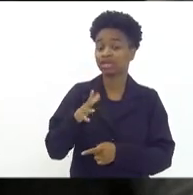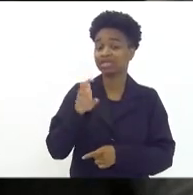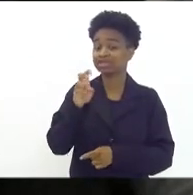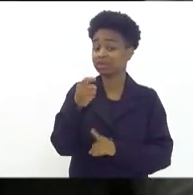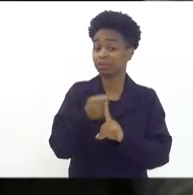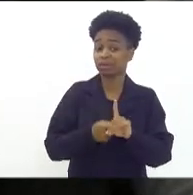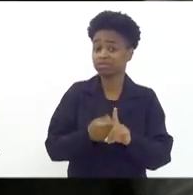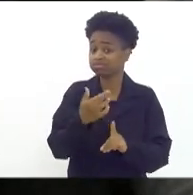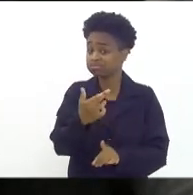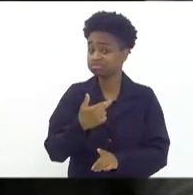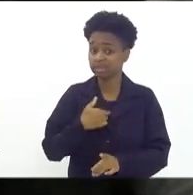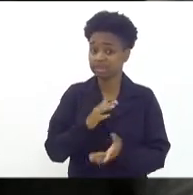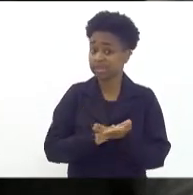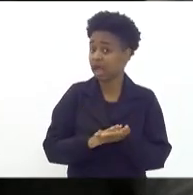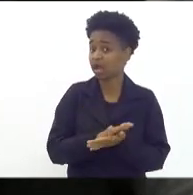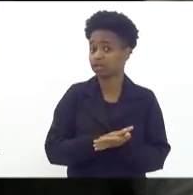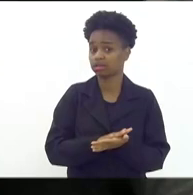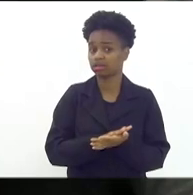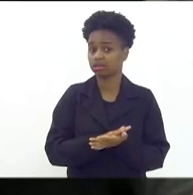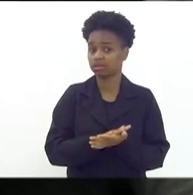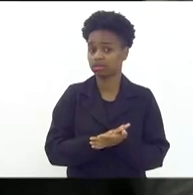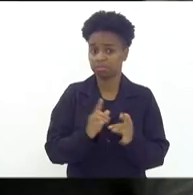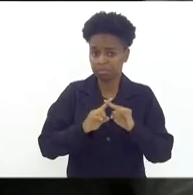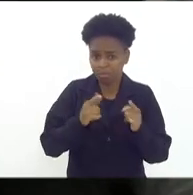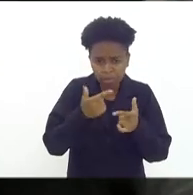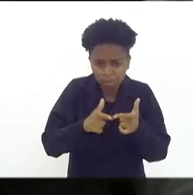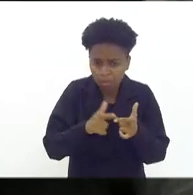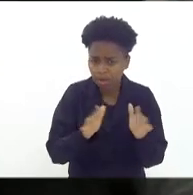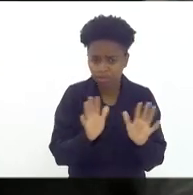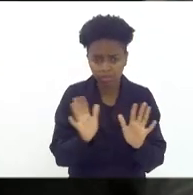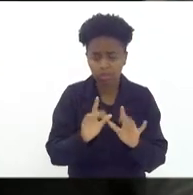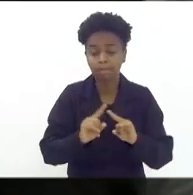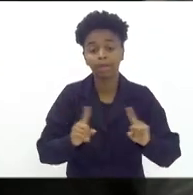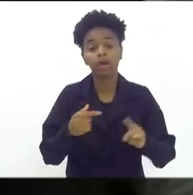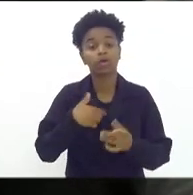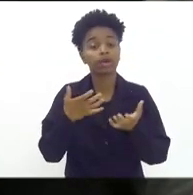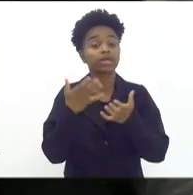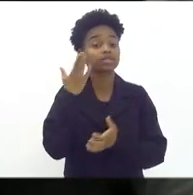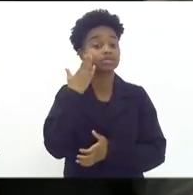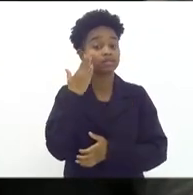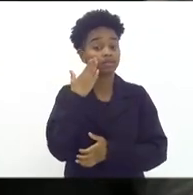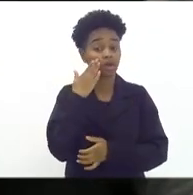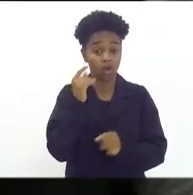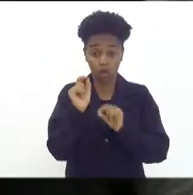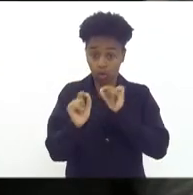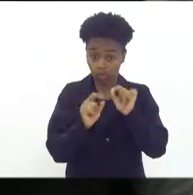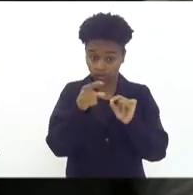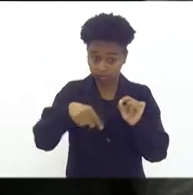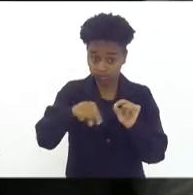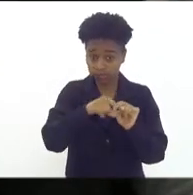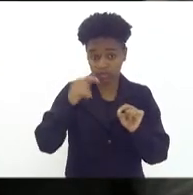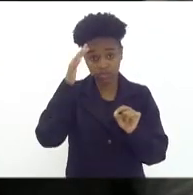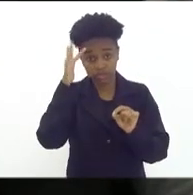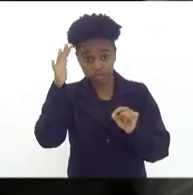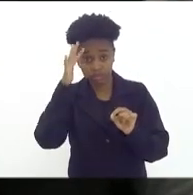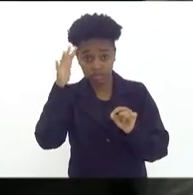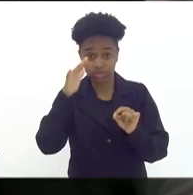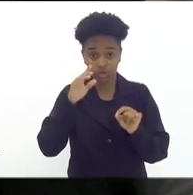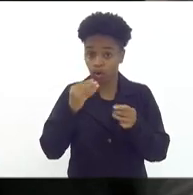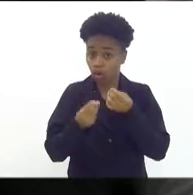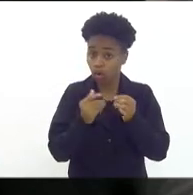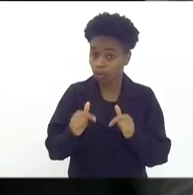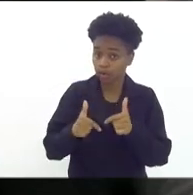sem resposta mas isso aí não tem problema o que eu quero saber o seguinte o que que a agência pensa em fazer daqui para frente